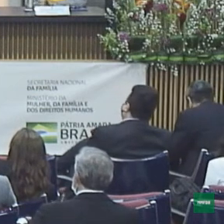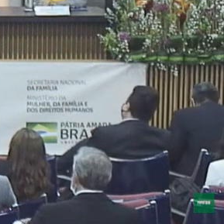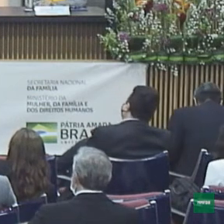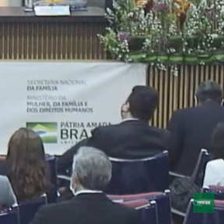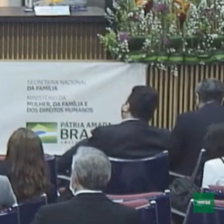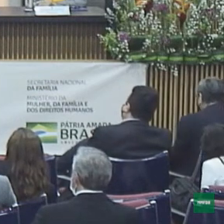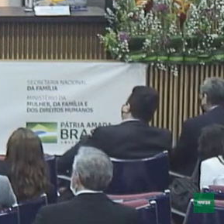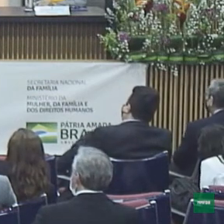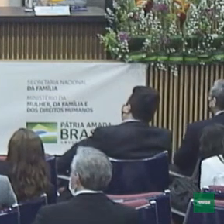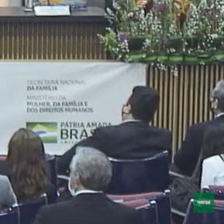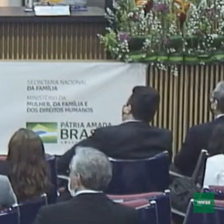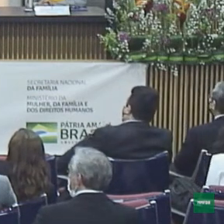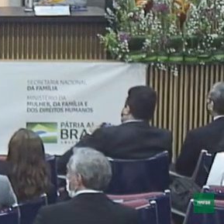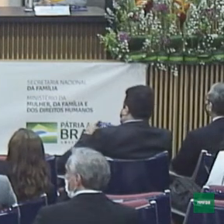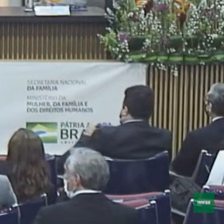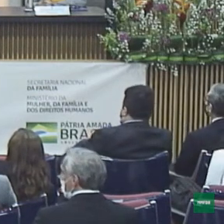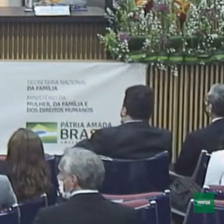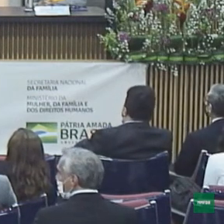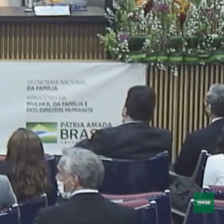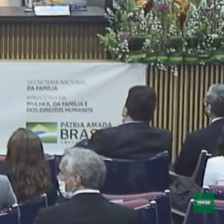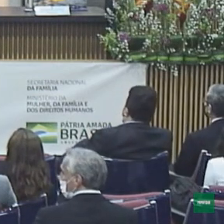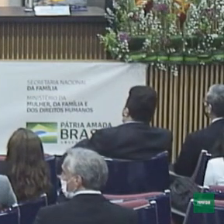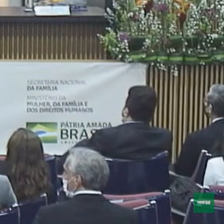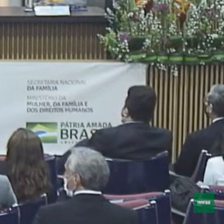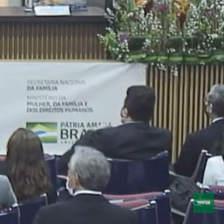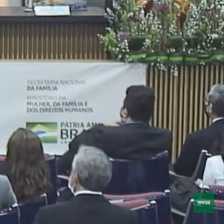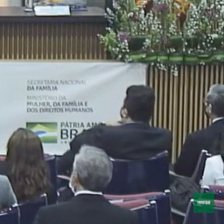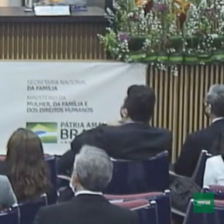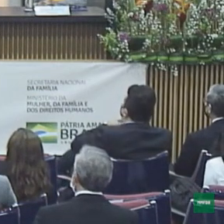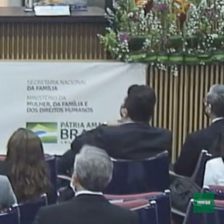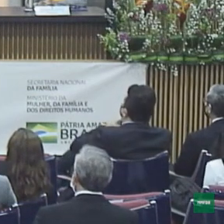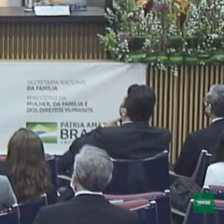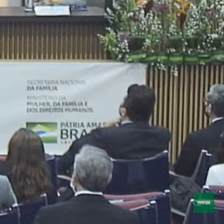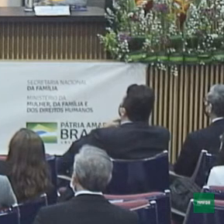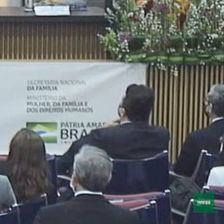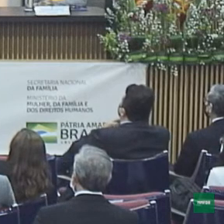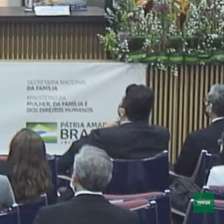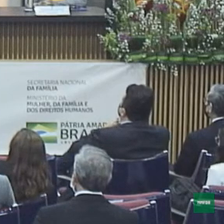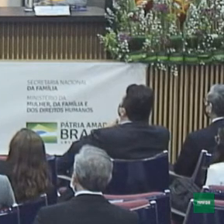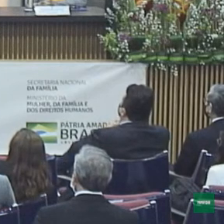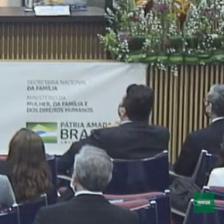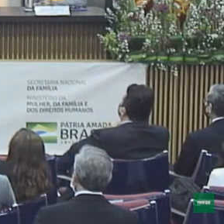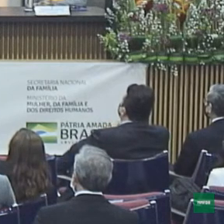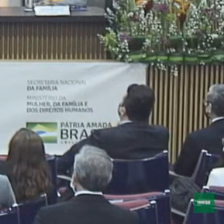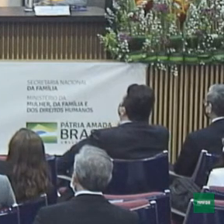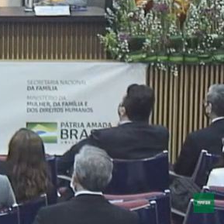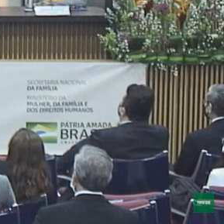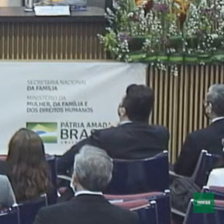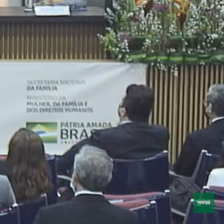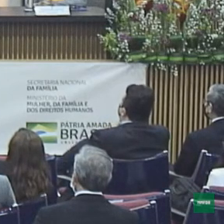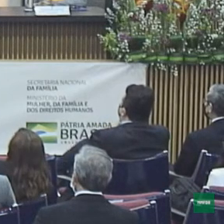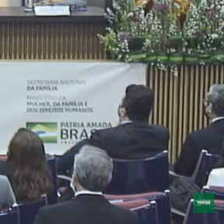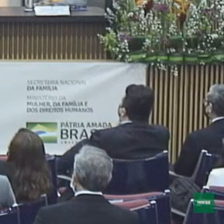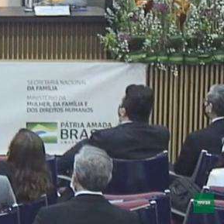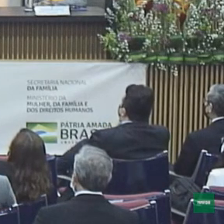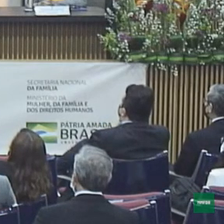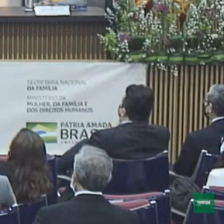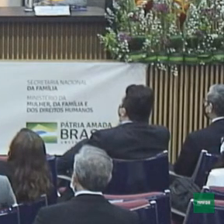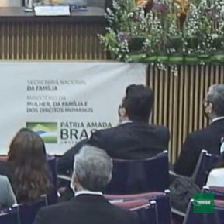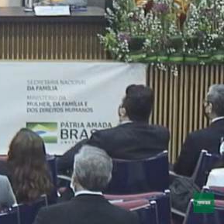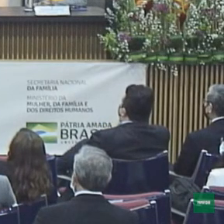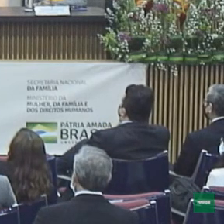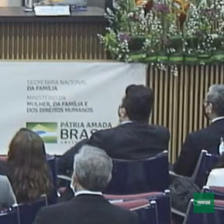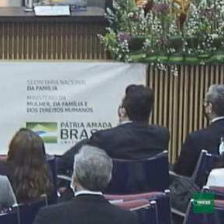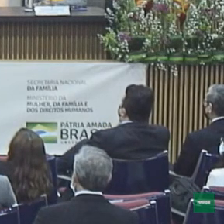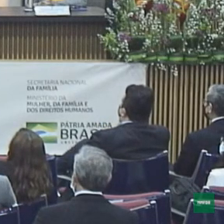Boa tarde. Eu queria pedir permissão ao deputado Diego e à deputada Ângela para se afastar um pouquinho. Eu queria tirar a